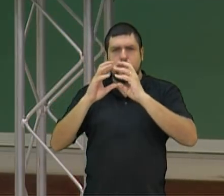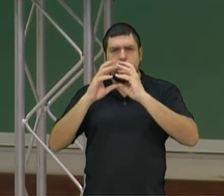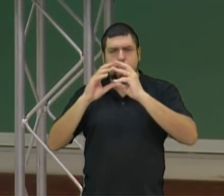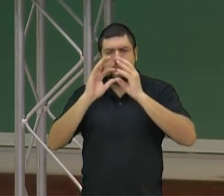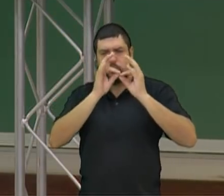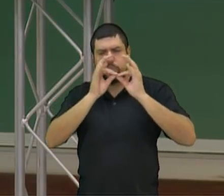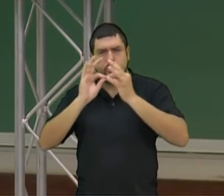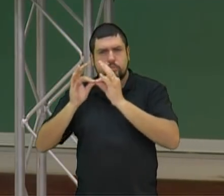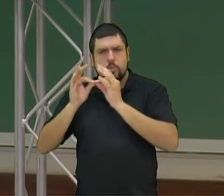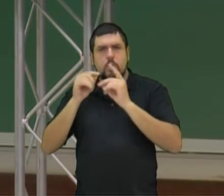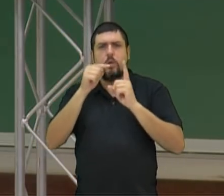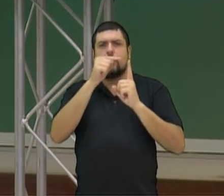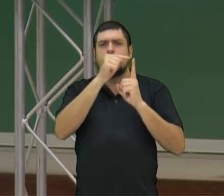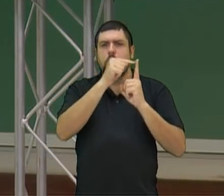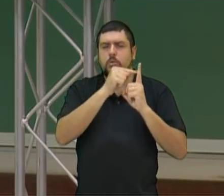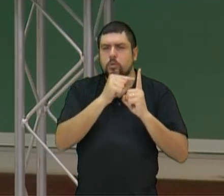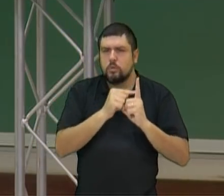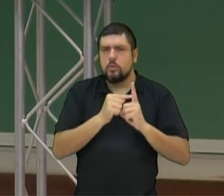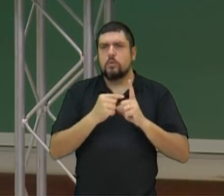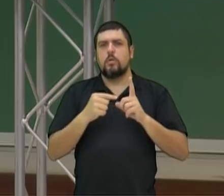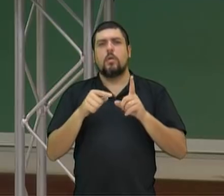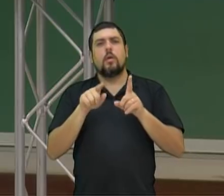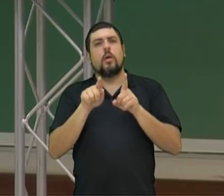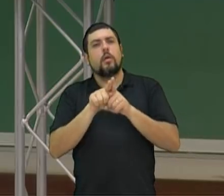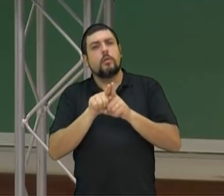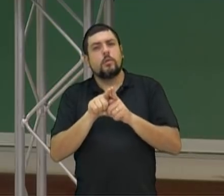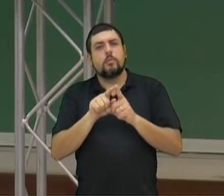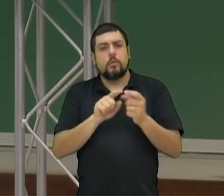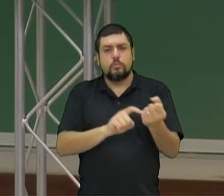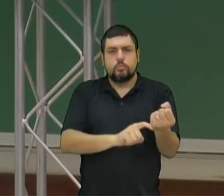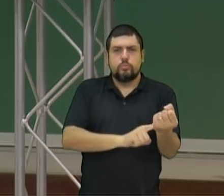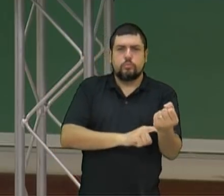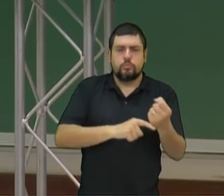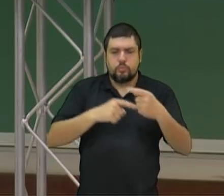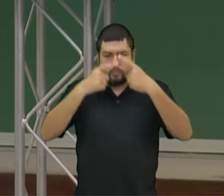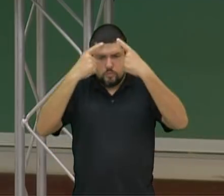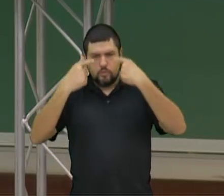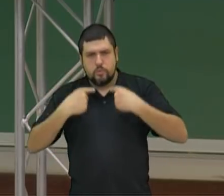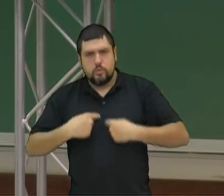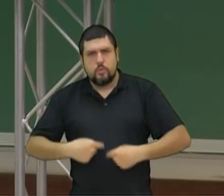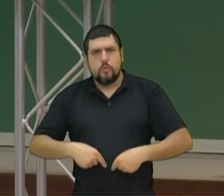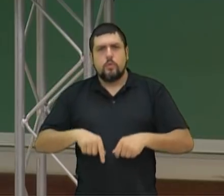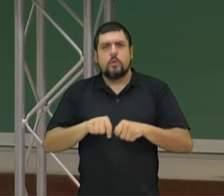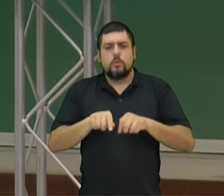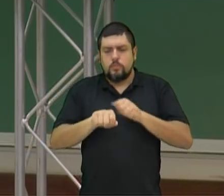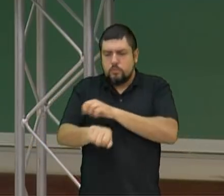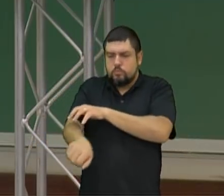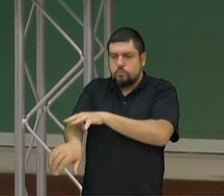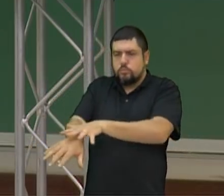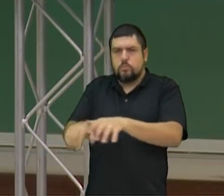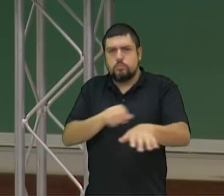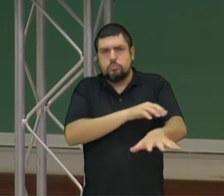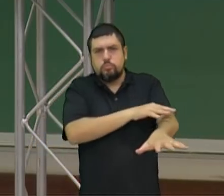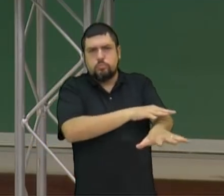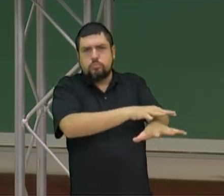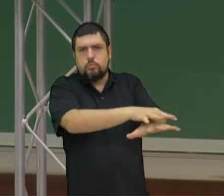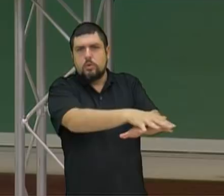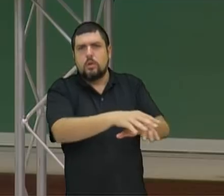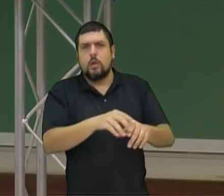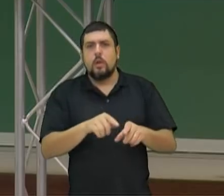os tipos, sobre o sistema nervoso central e periférico, sobre ações voluntárias